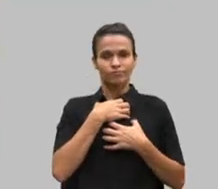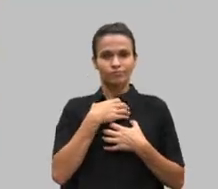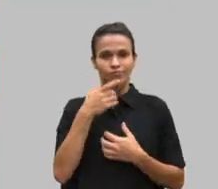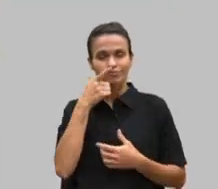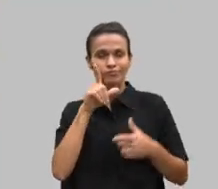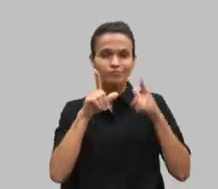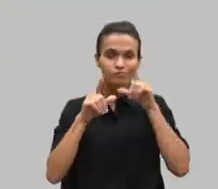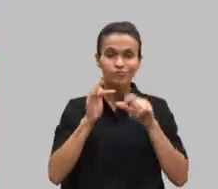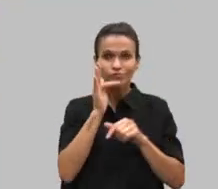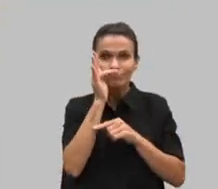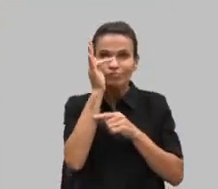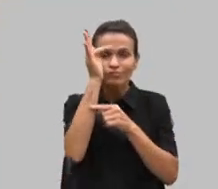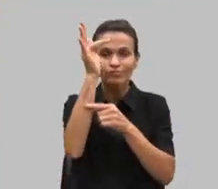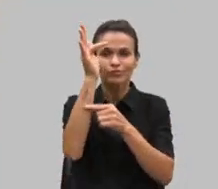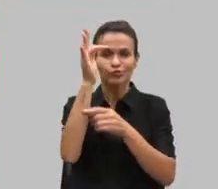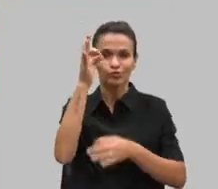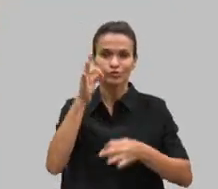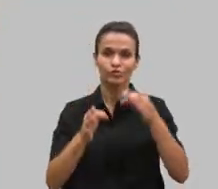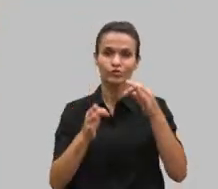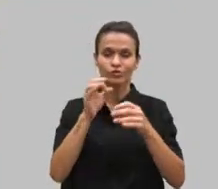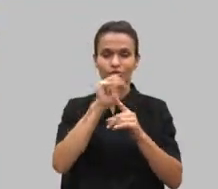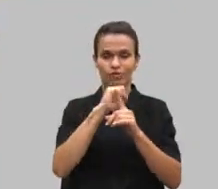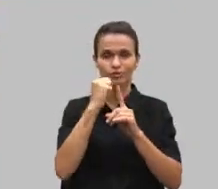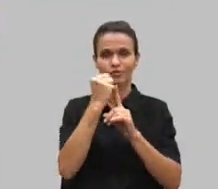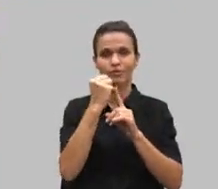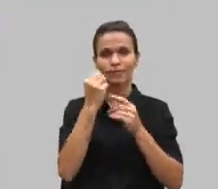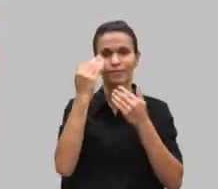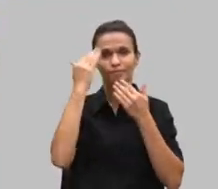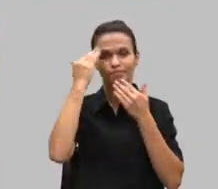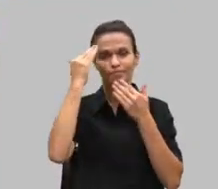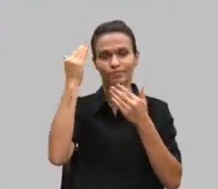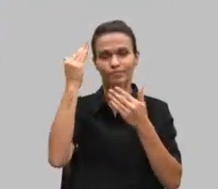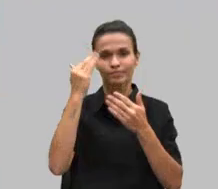próximo e com justiça social Muito obrigado